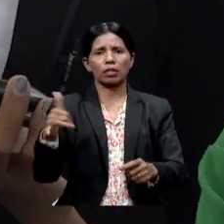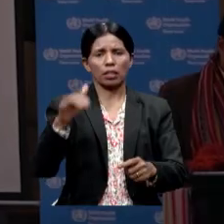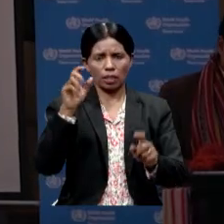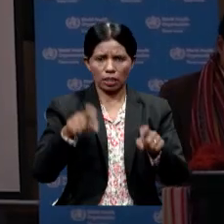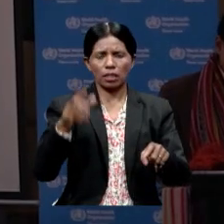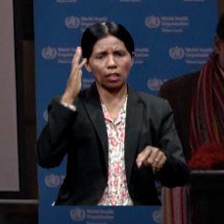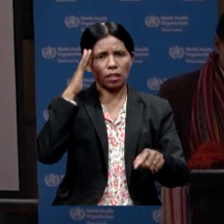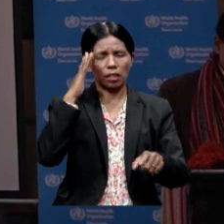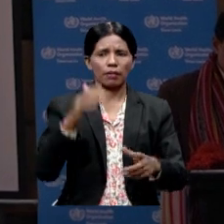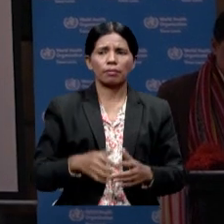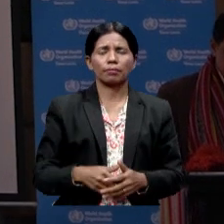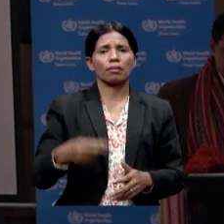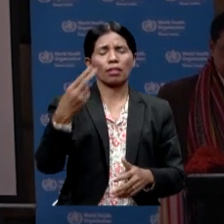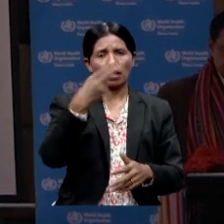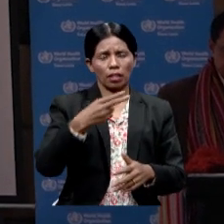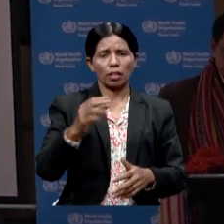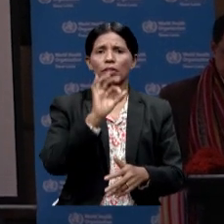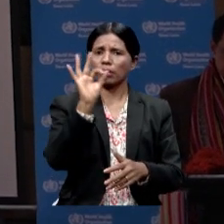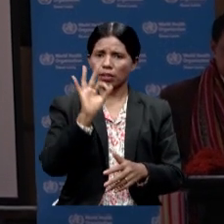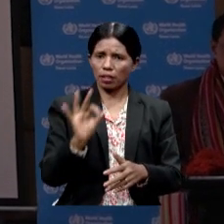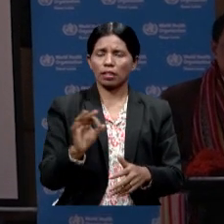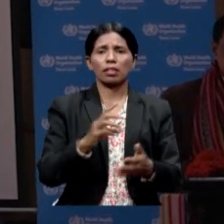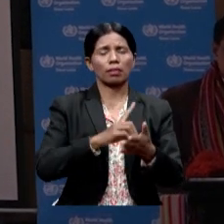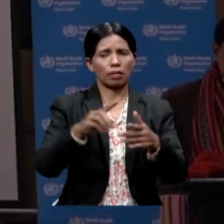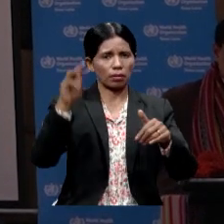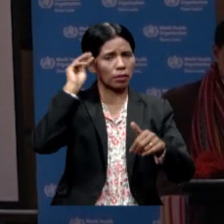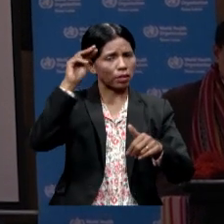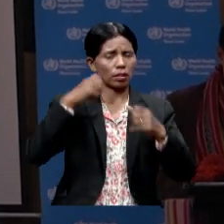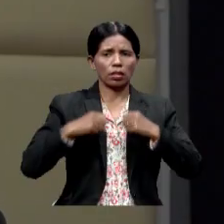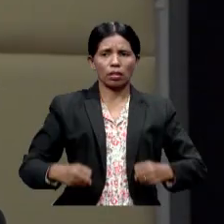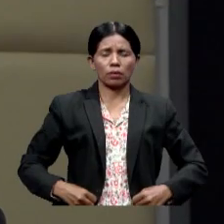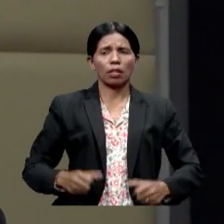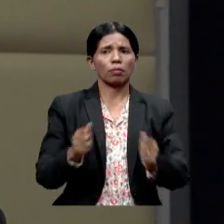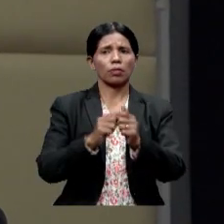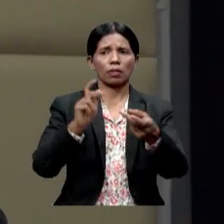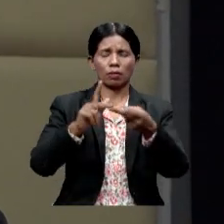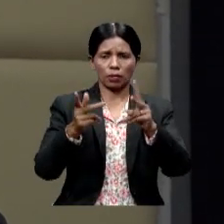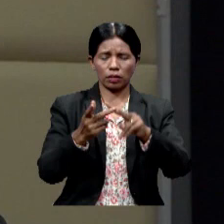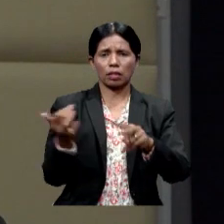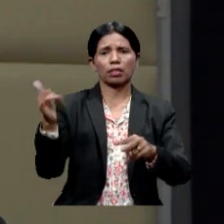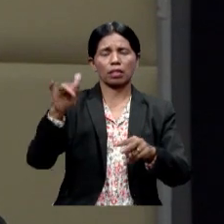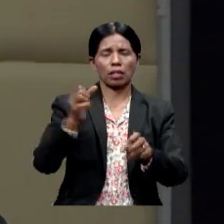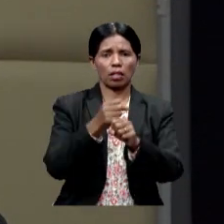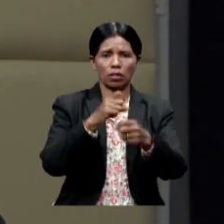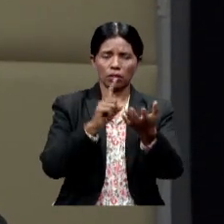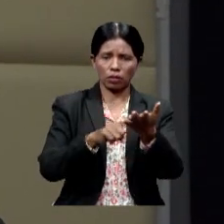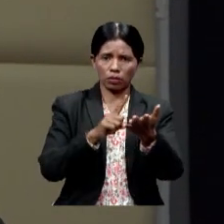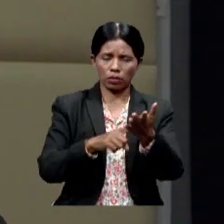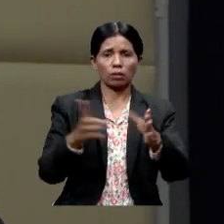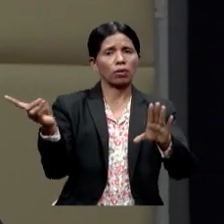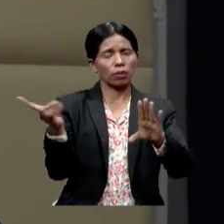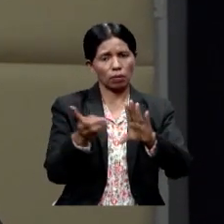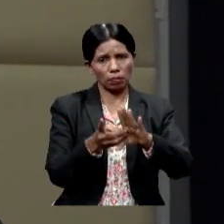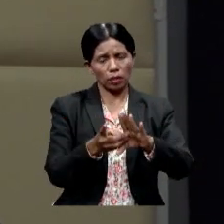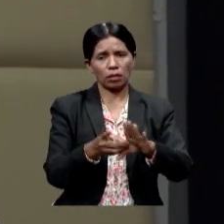a E a quinta ou sexta semana, né, Ministério da Saúde, Ramuto, com o parceiro Sira, rala uma discussão para documento no